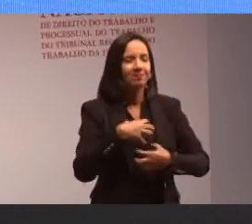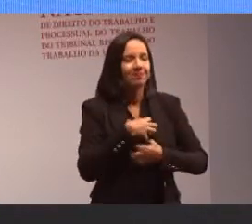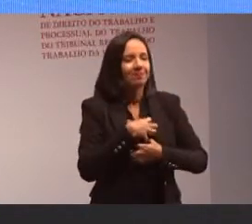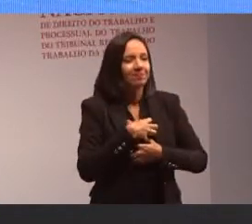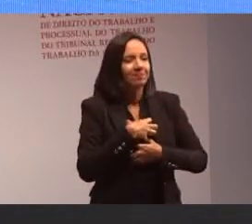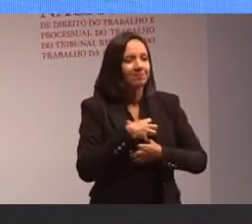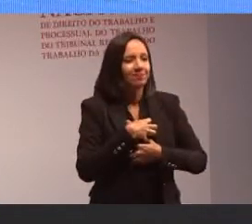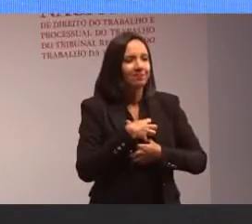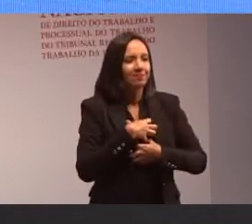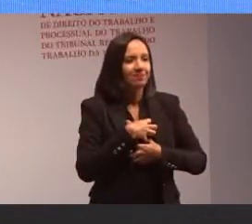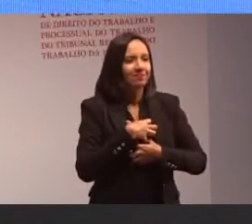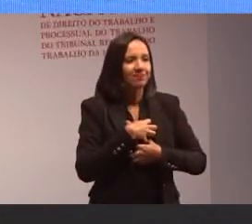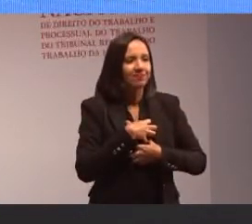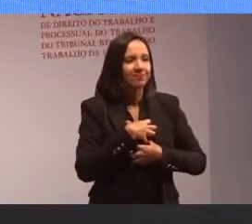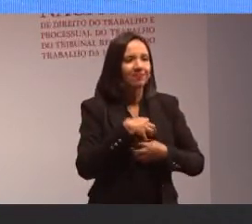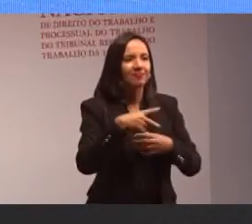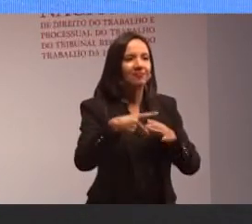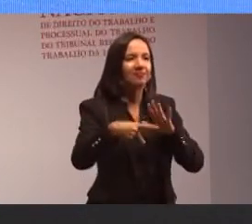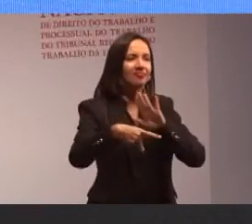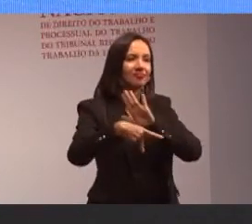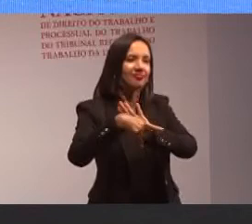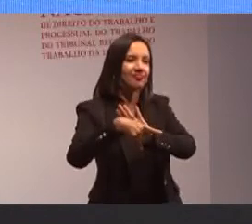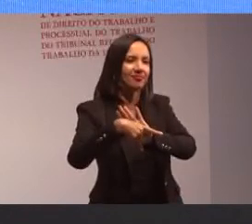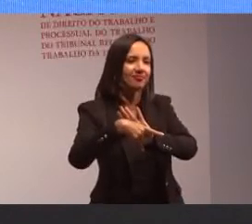do pertencimento.